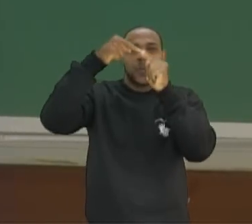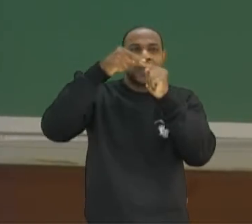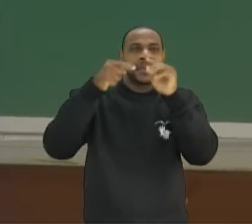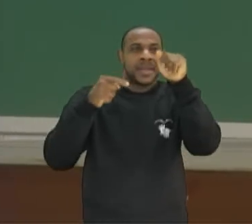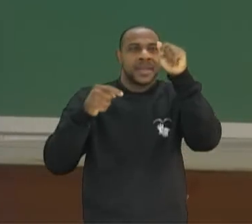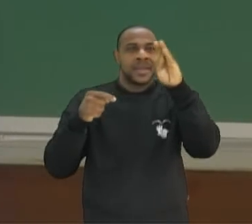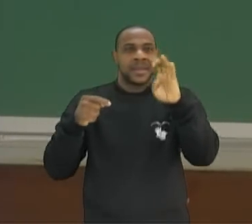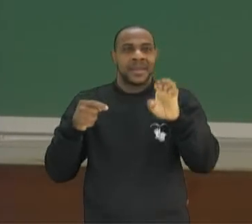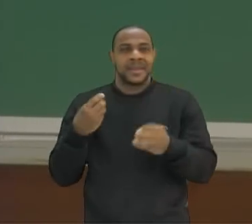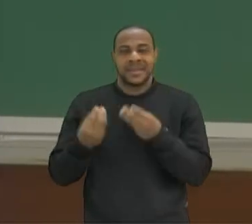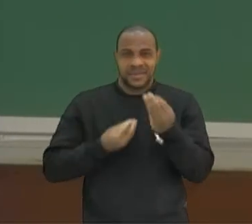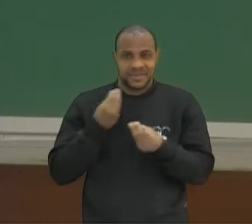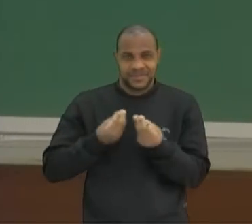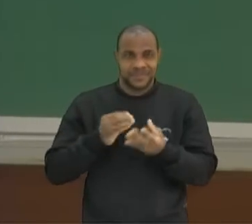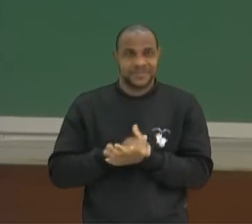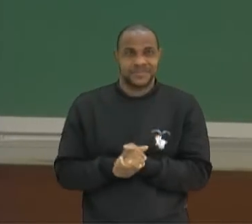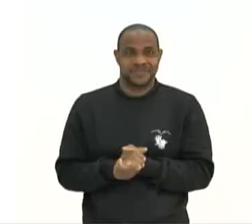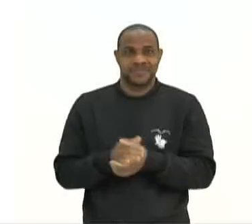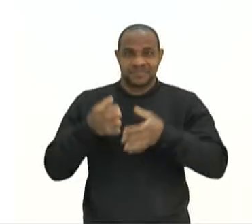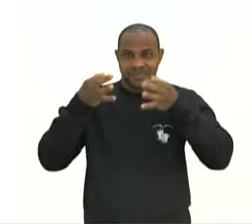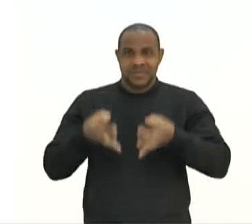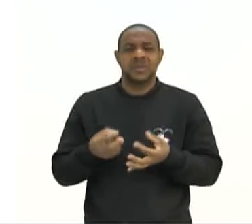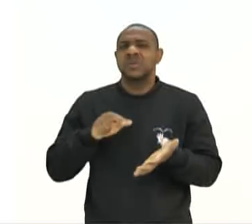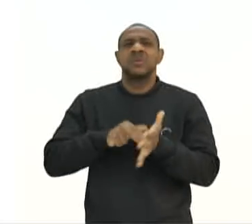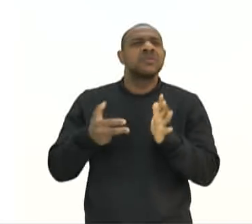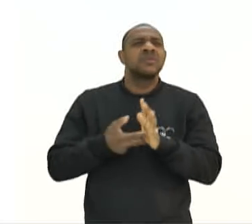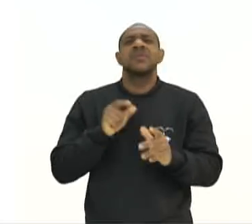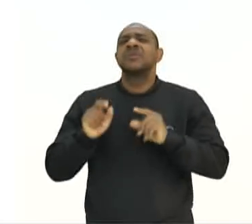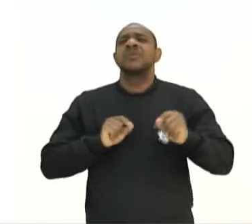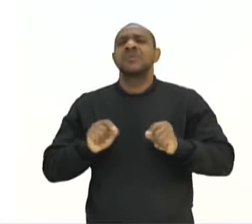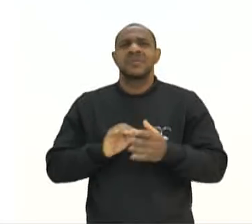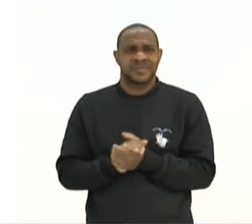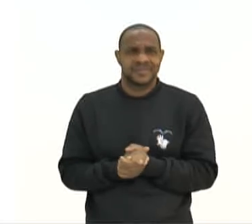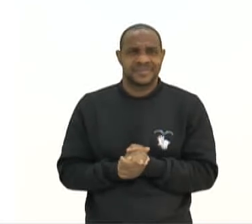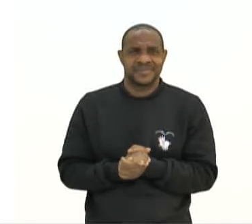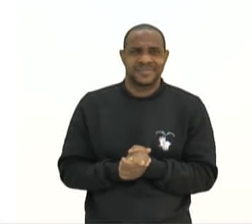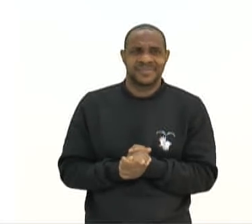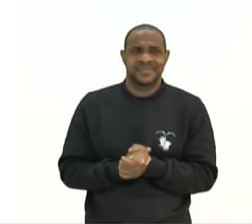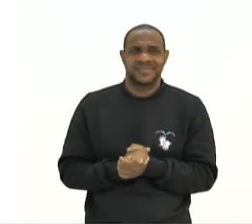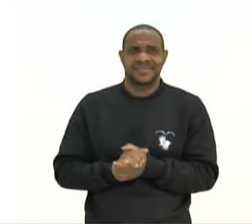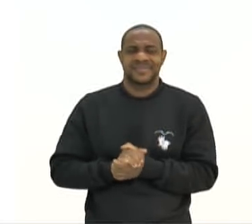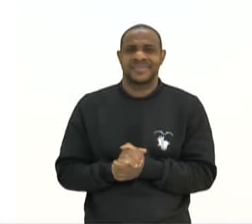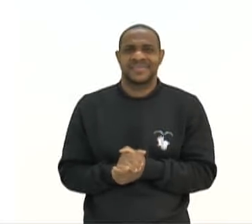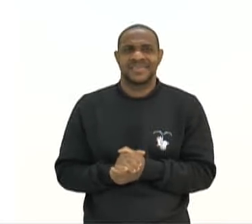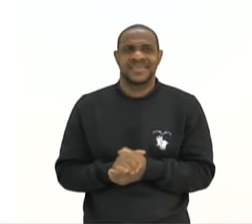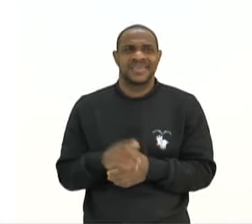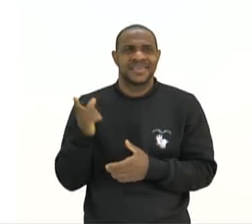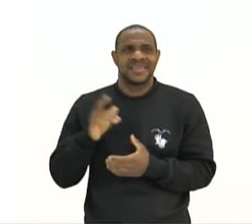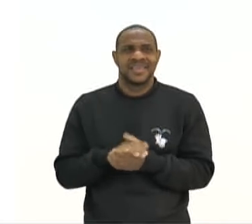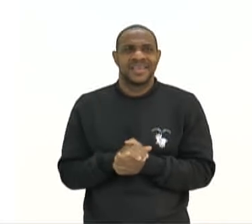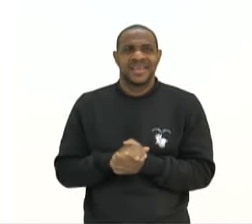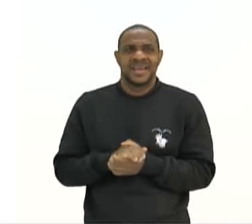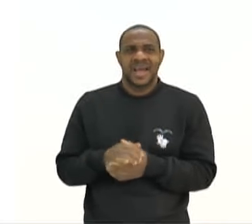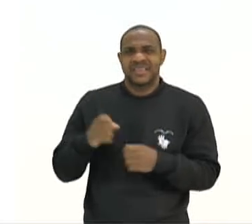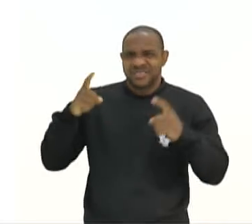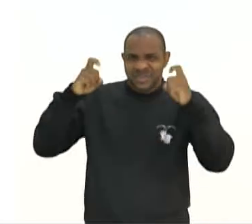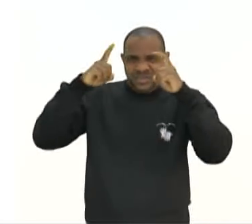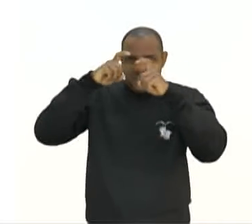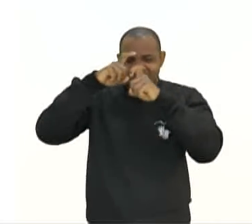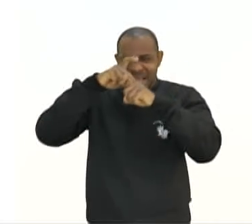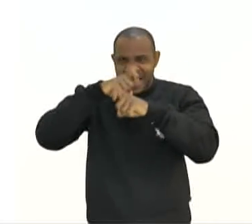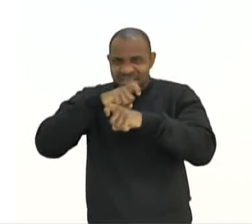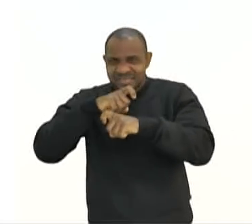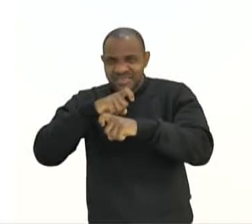But all means keep moving. O que quer dizer? Será que é letter A? Os obstáculos que surgem em sua vida podem dificultar a